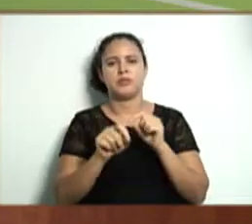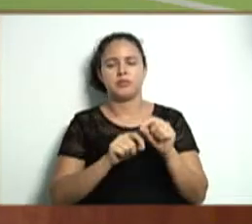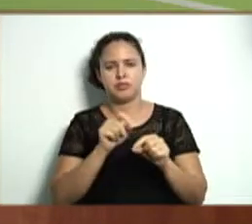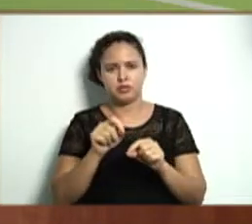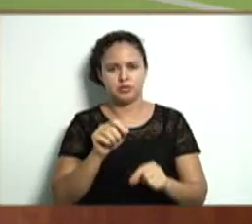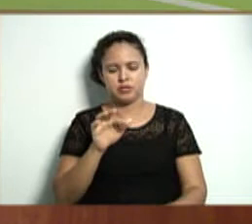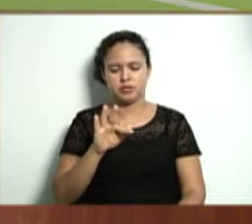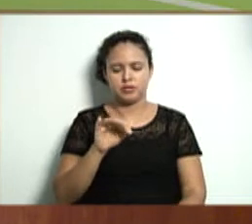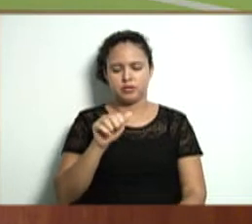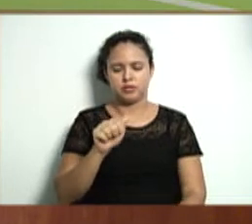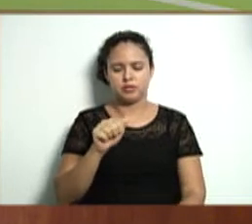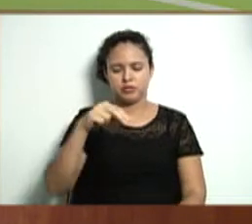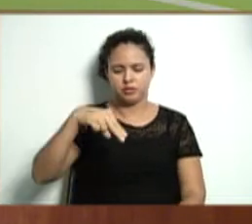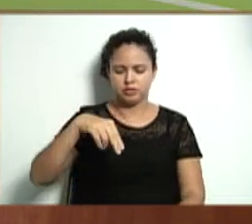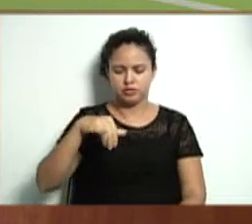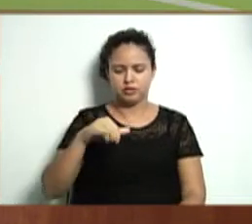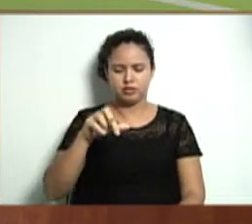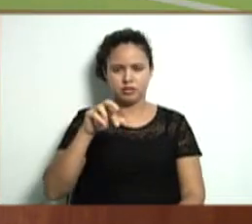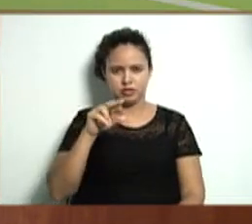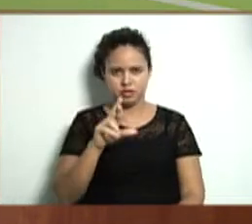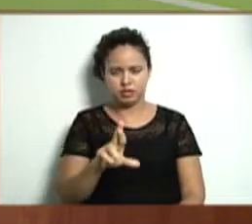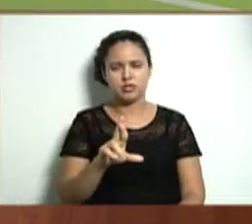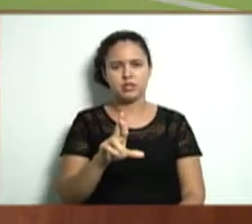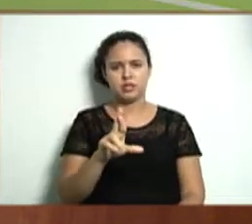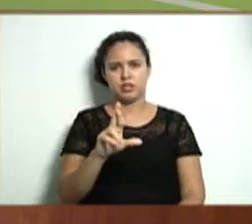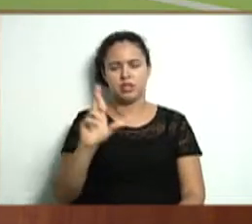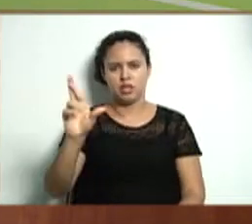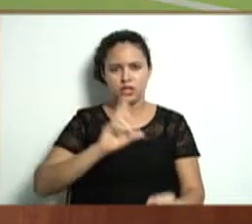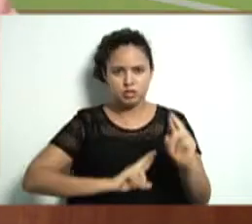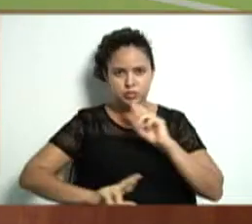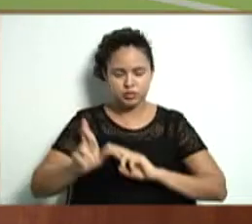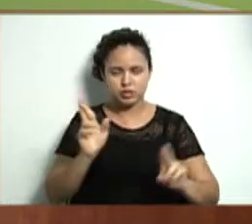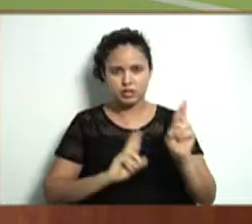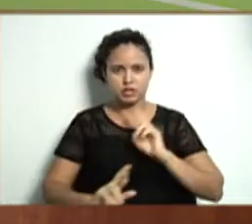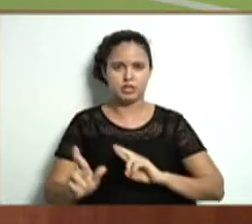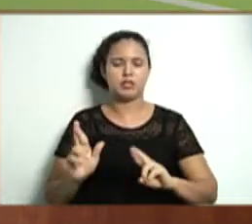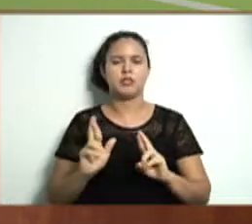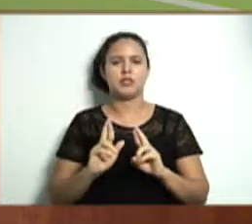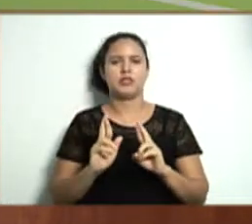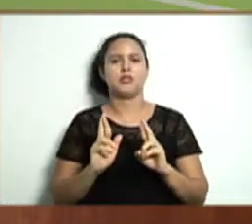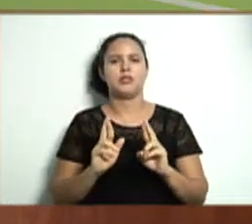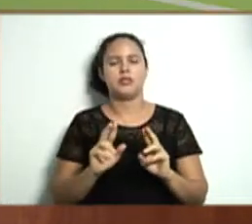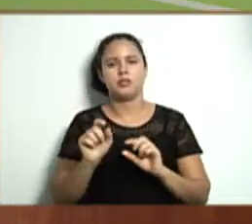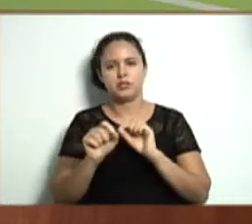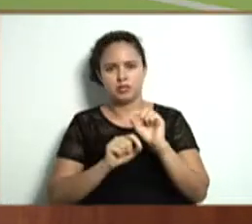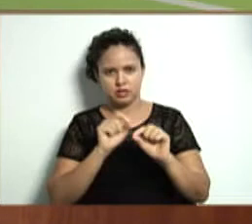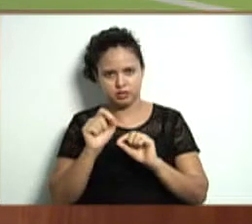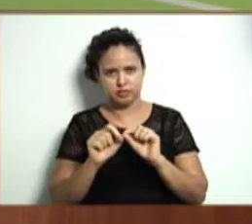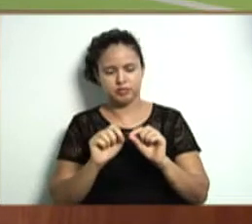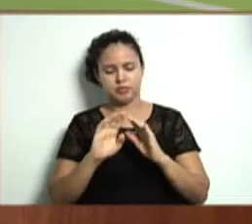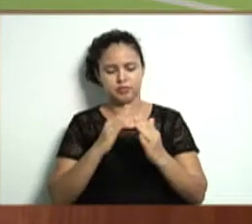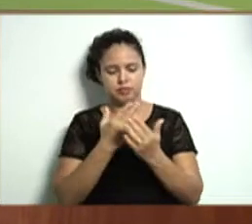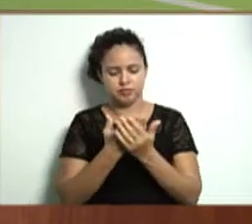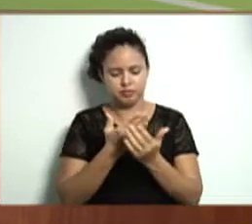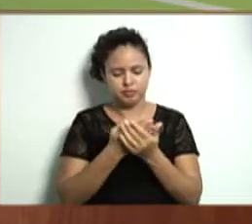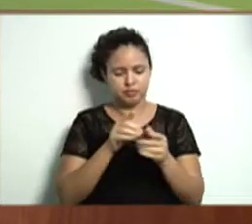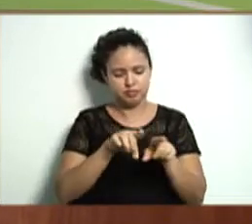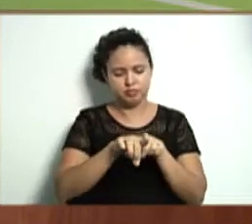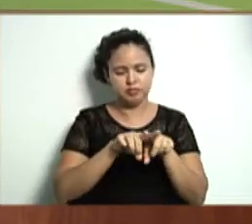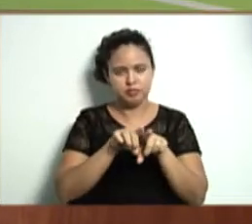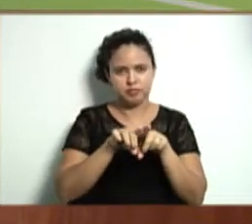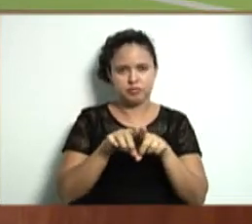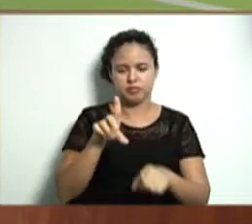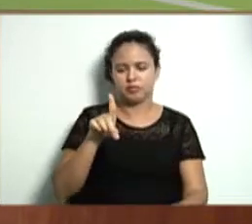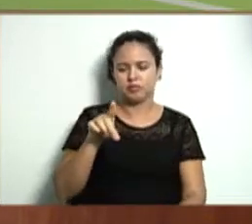professora Fanny de Ji-Paraná, de Irmã Dorothy, participando em peso. Todas as questões aqui, elas estão participando da escola Irmã Dorothy. Muito